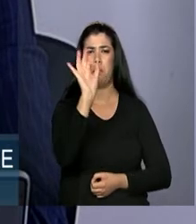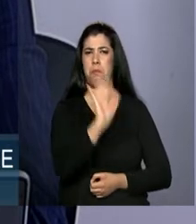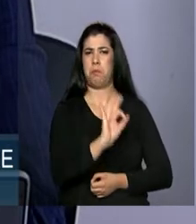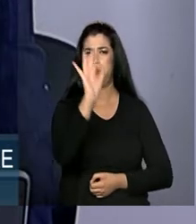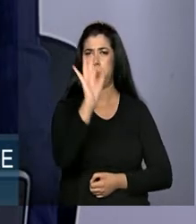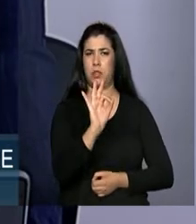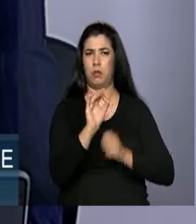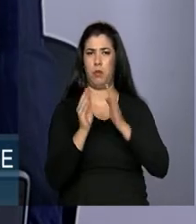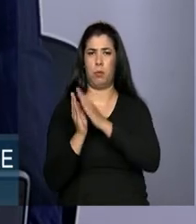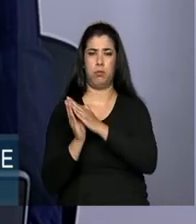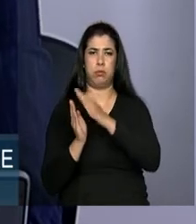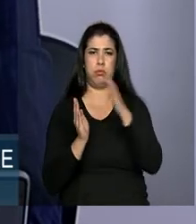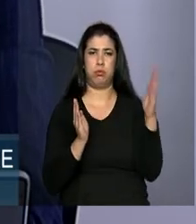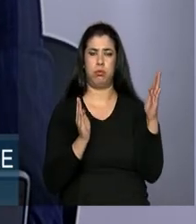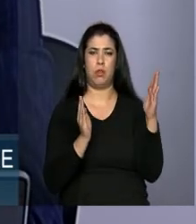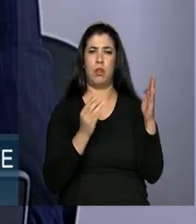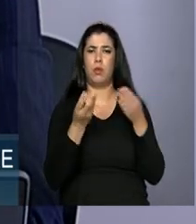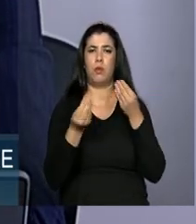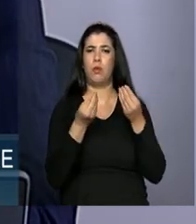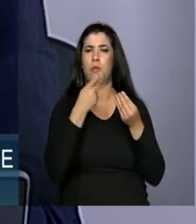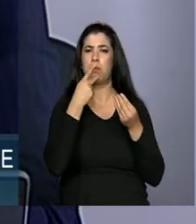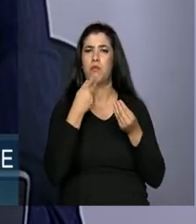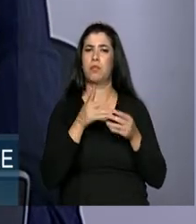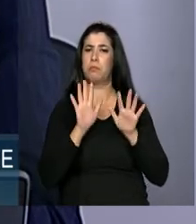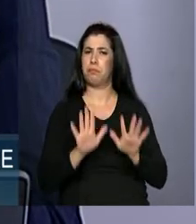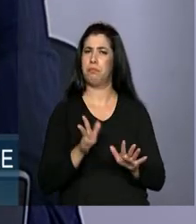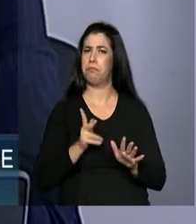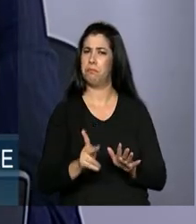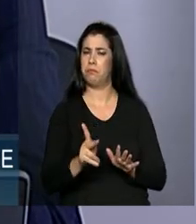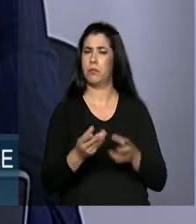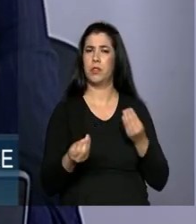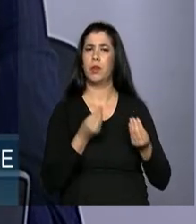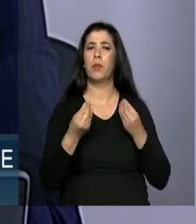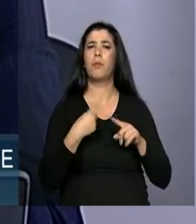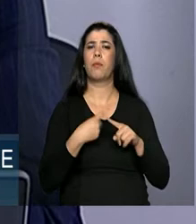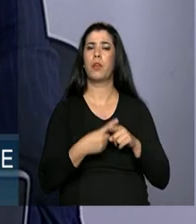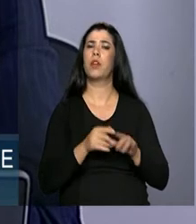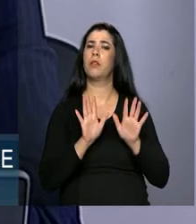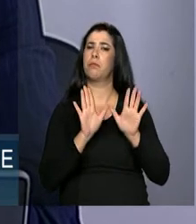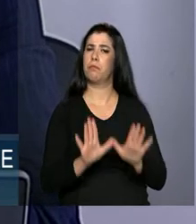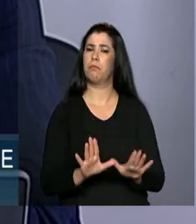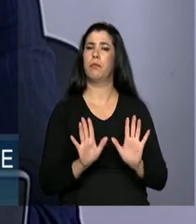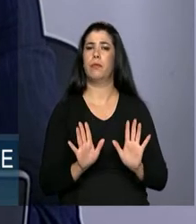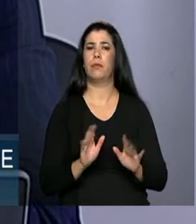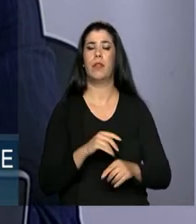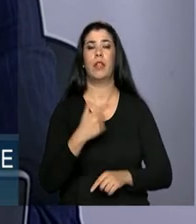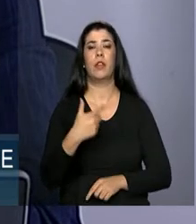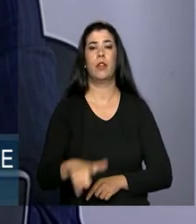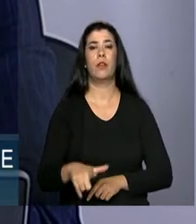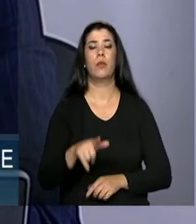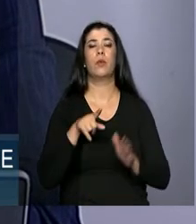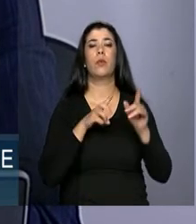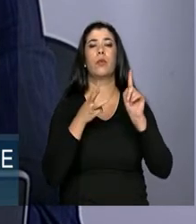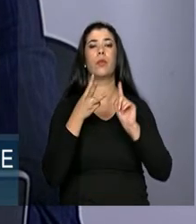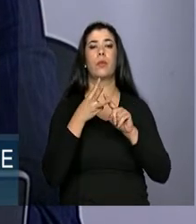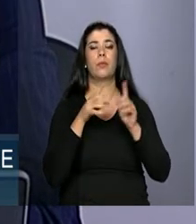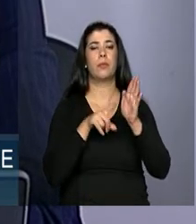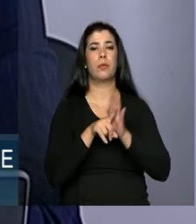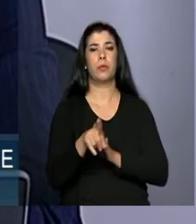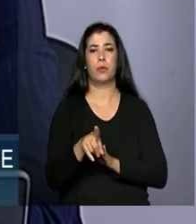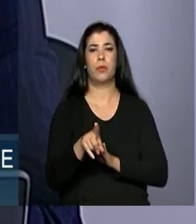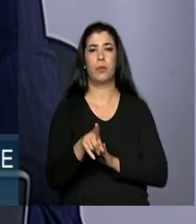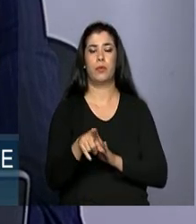do que o anterior, mas ainda assim está sendo considerado estável. Por que que isso é considerado estável? E a outra é em